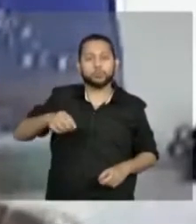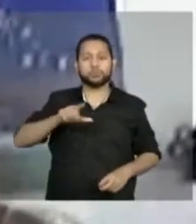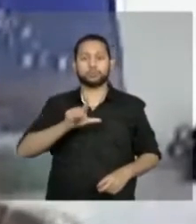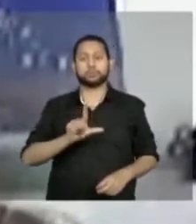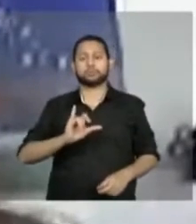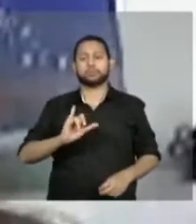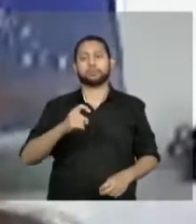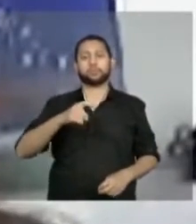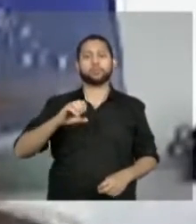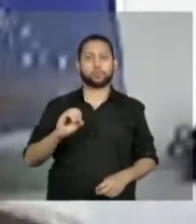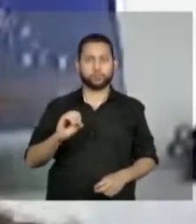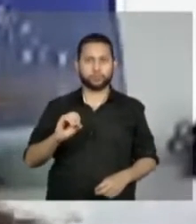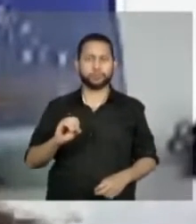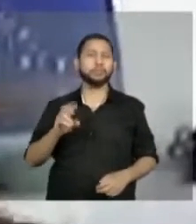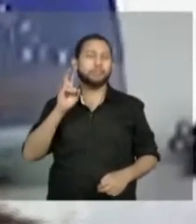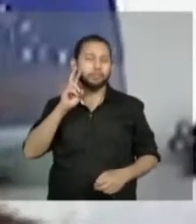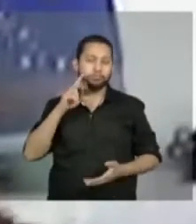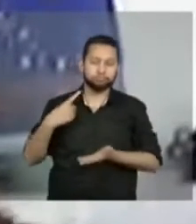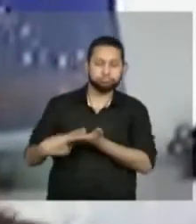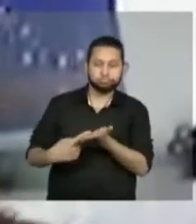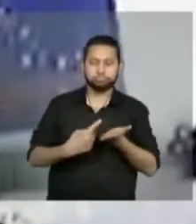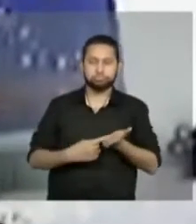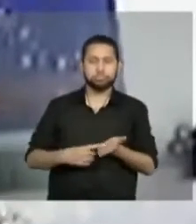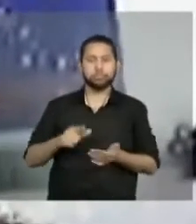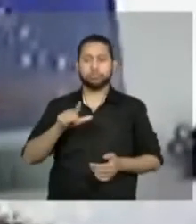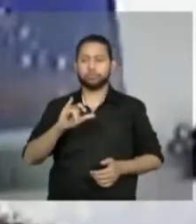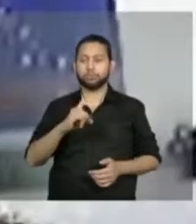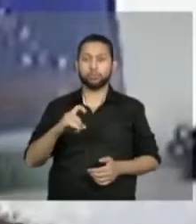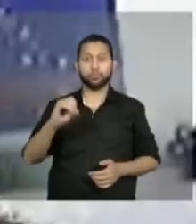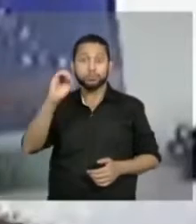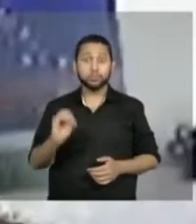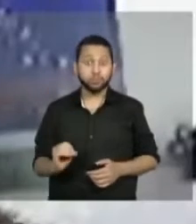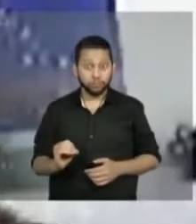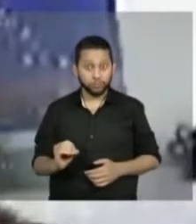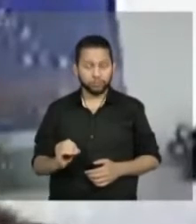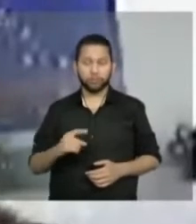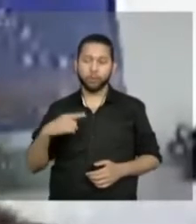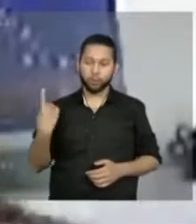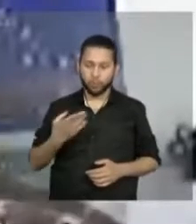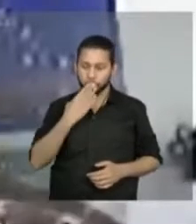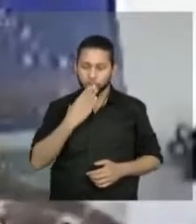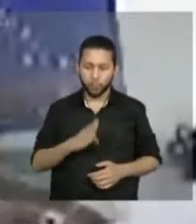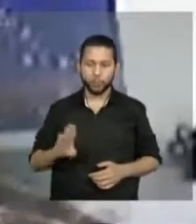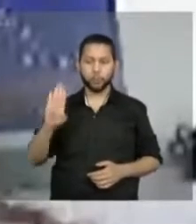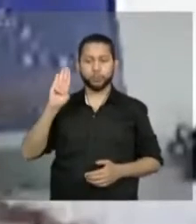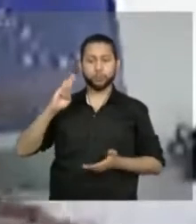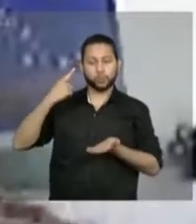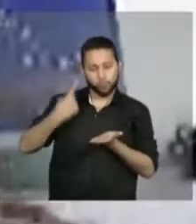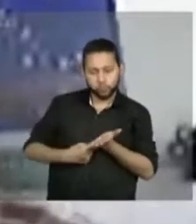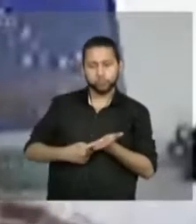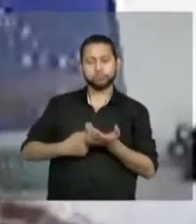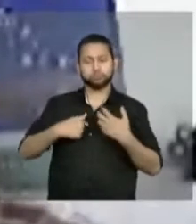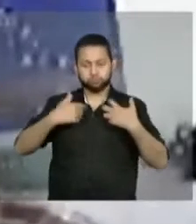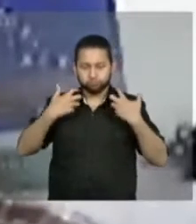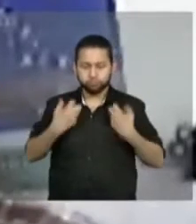sobre lixo zero, que é um compromisso que eu